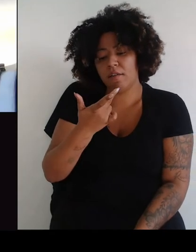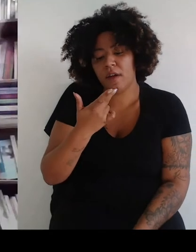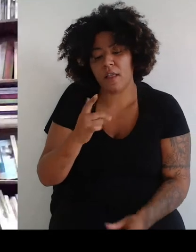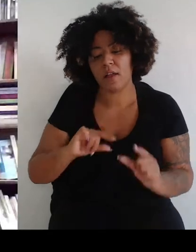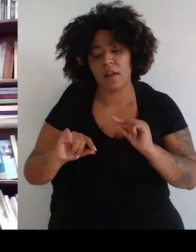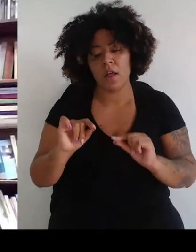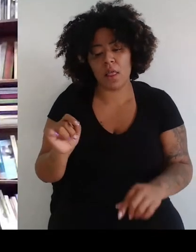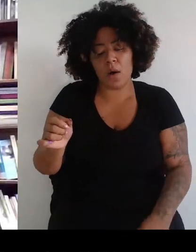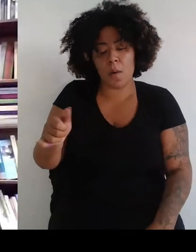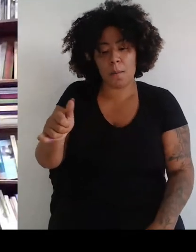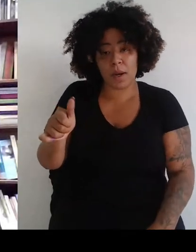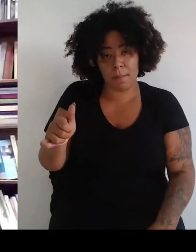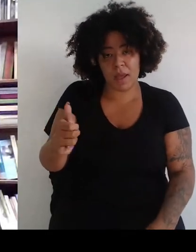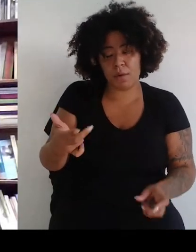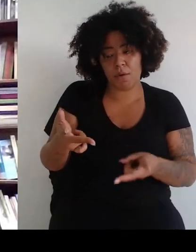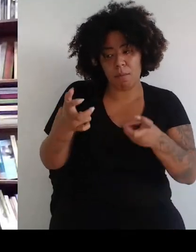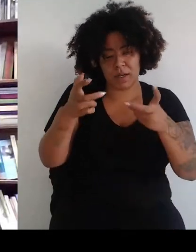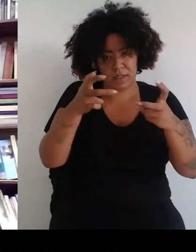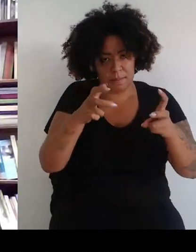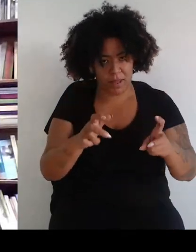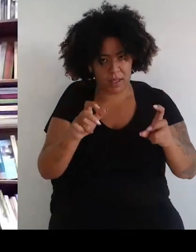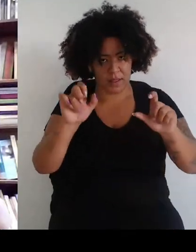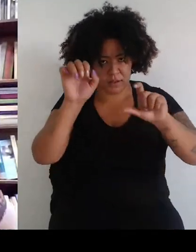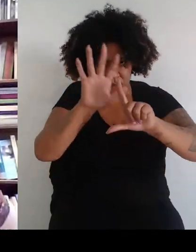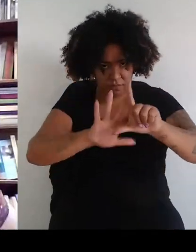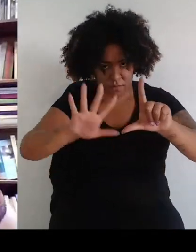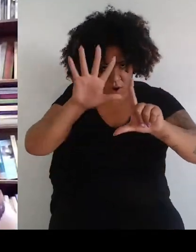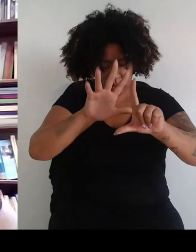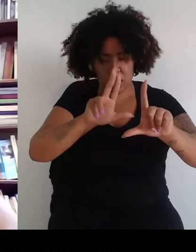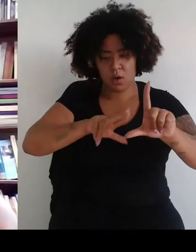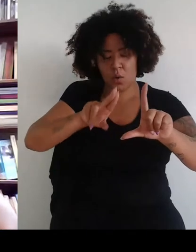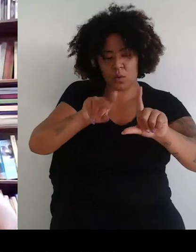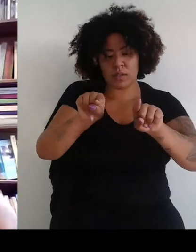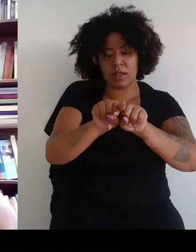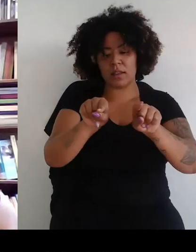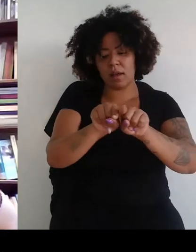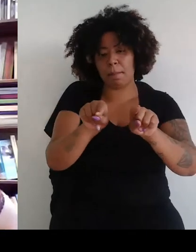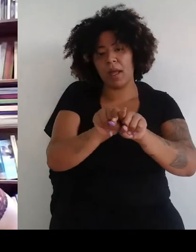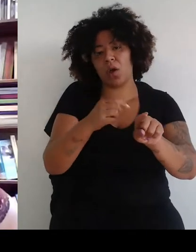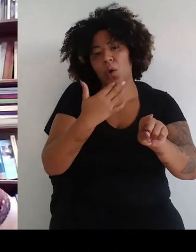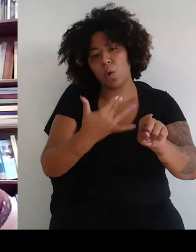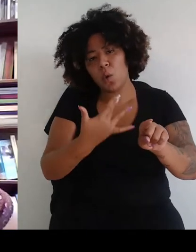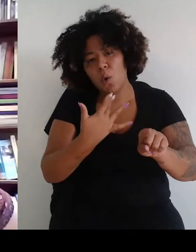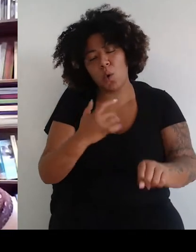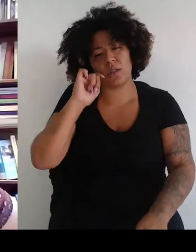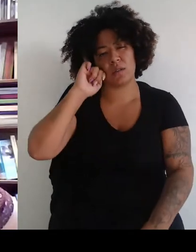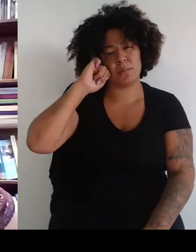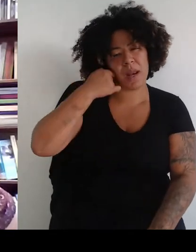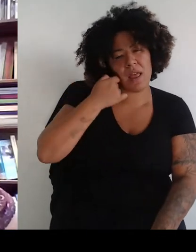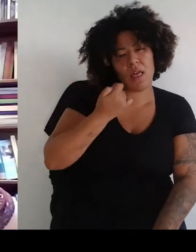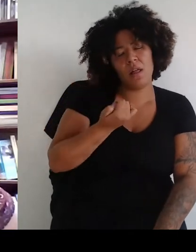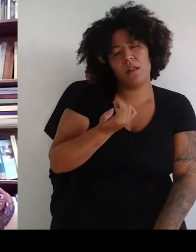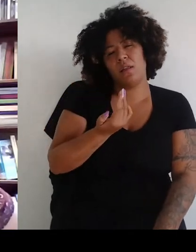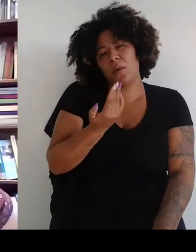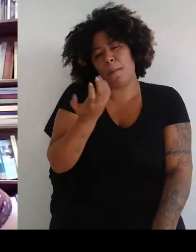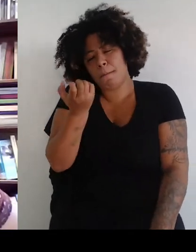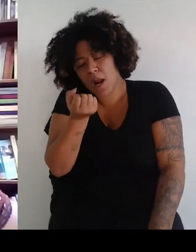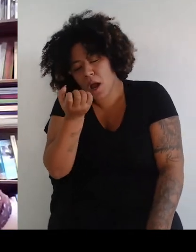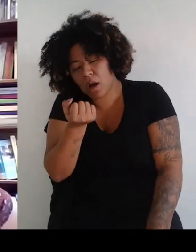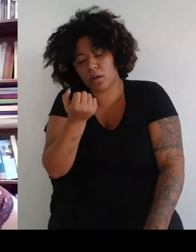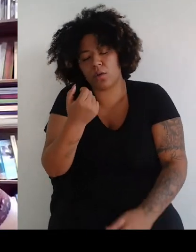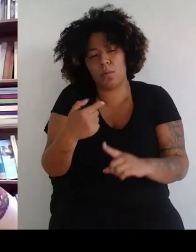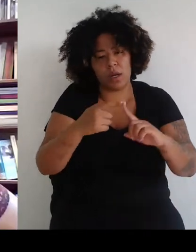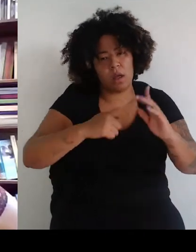retratos ele usa muitas cores escuras preto e branco porque ele tá trabalhando com imagens fotográficas